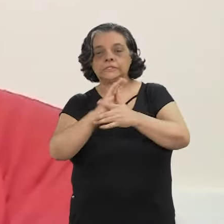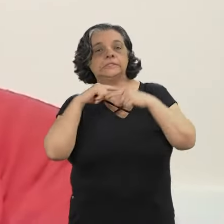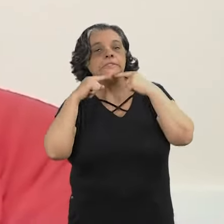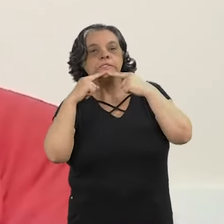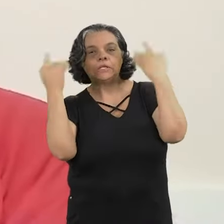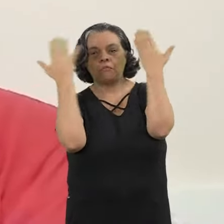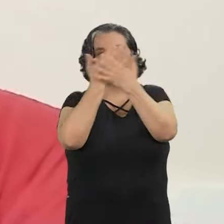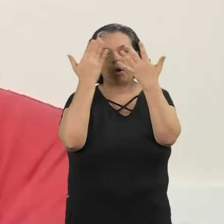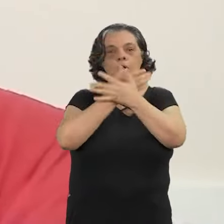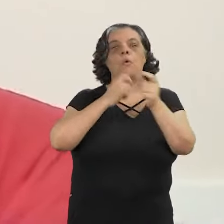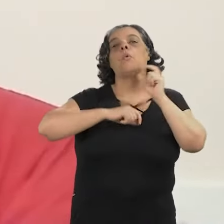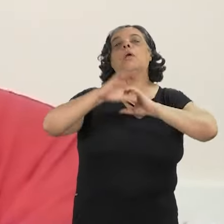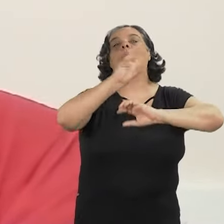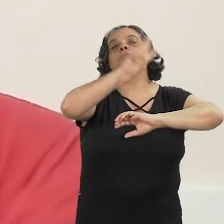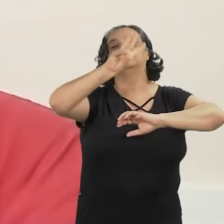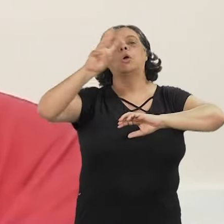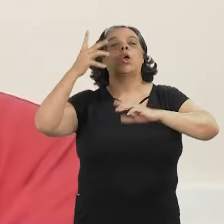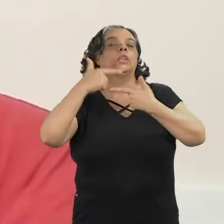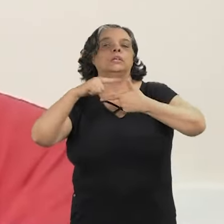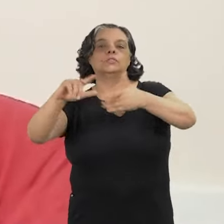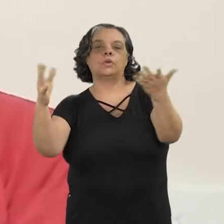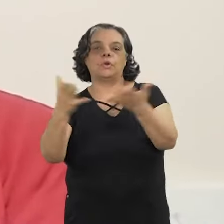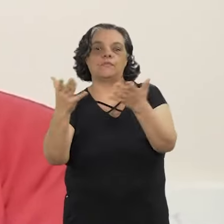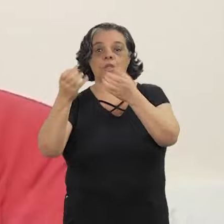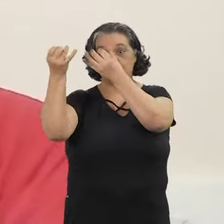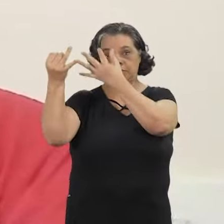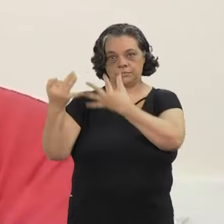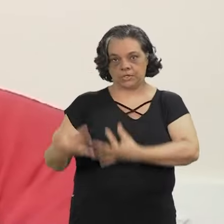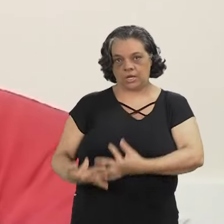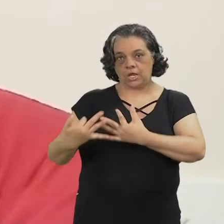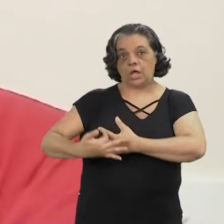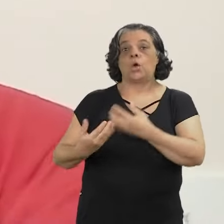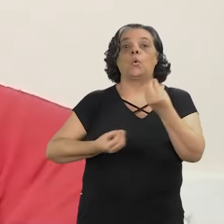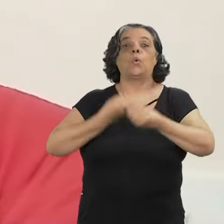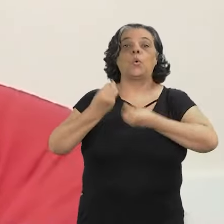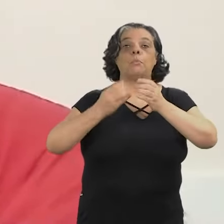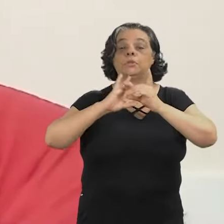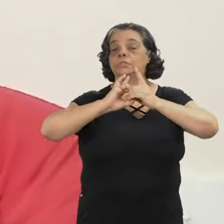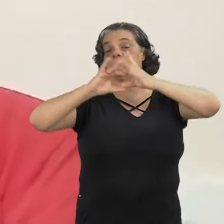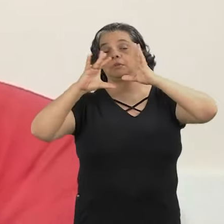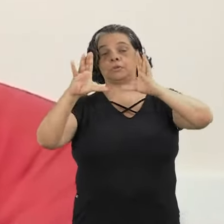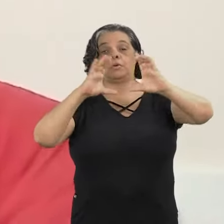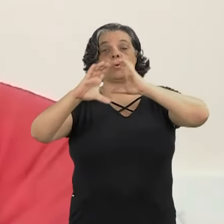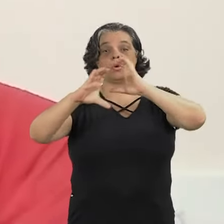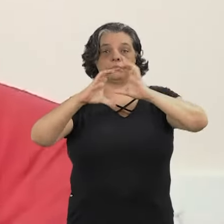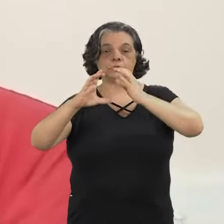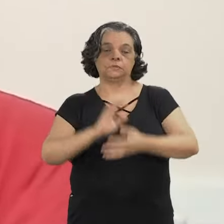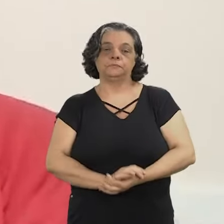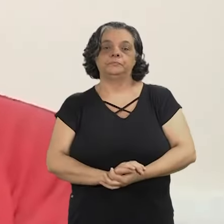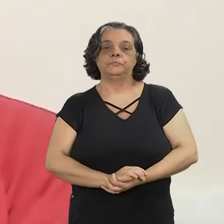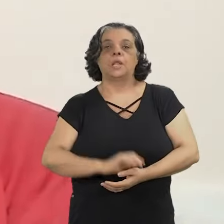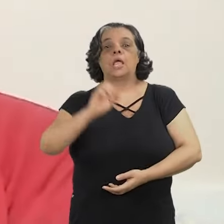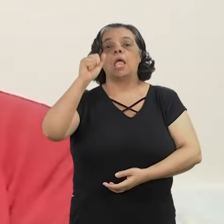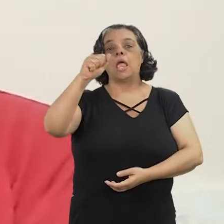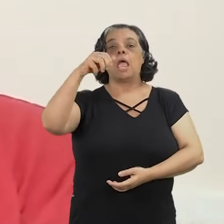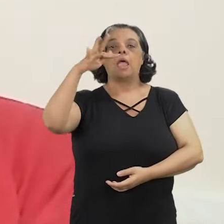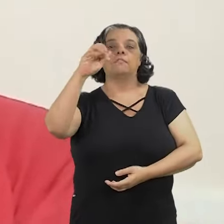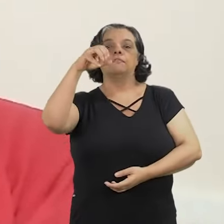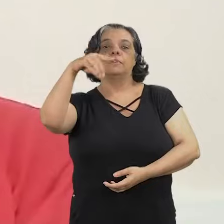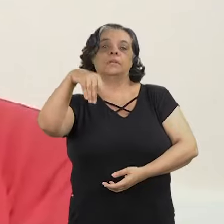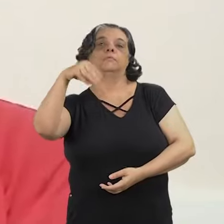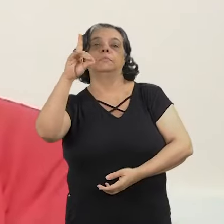invisibilizado pela mídia tradicional como explica adirson Júnior do fórum Nacional pela democratização da comunicação u